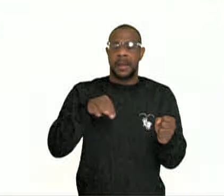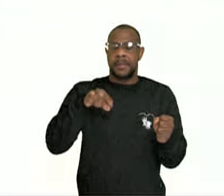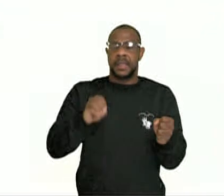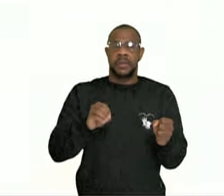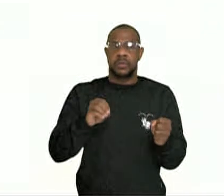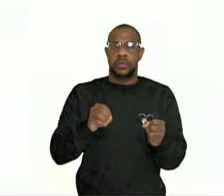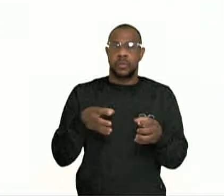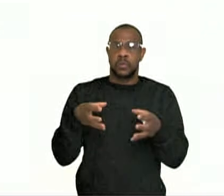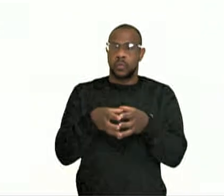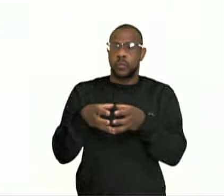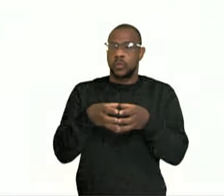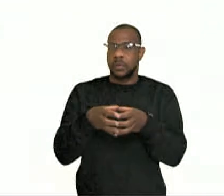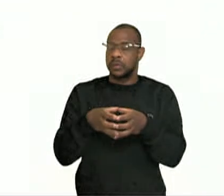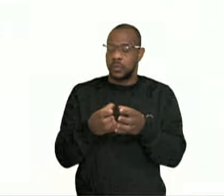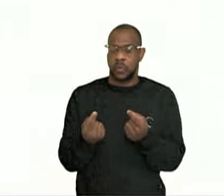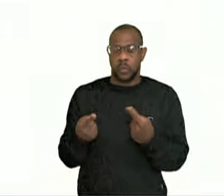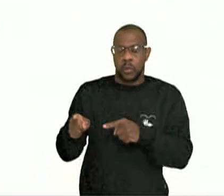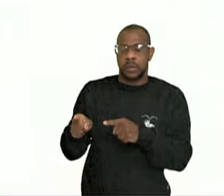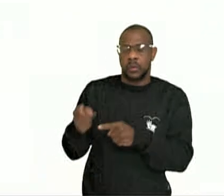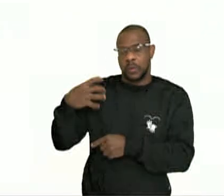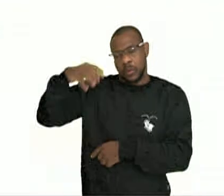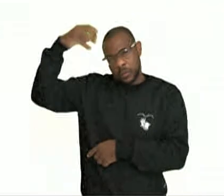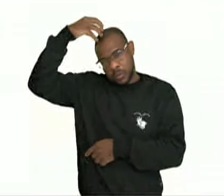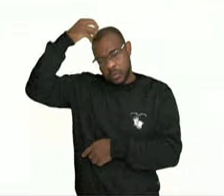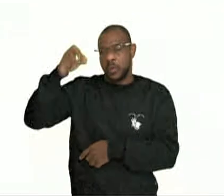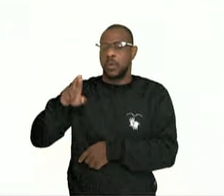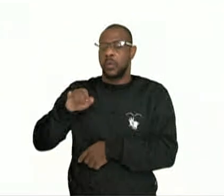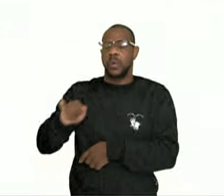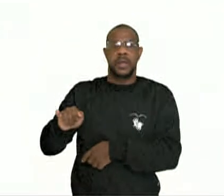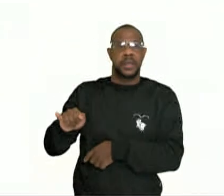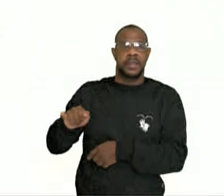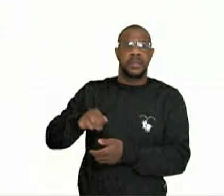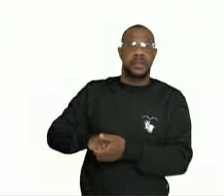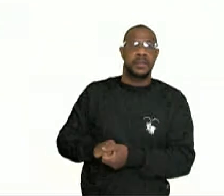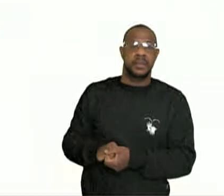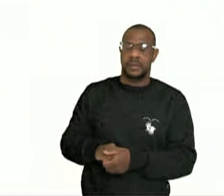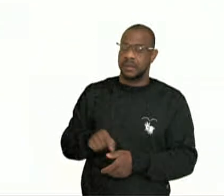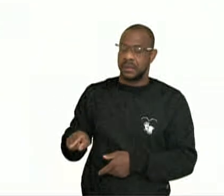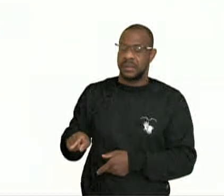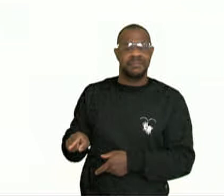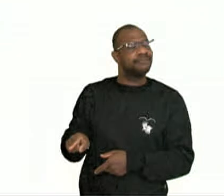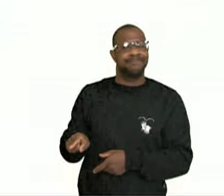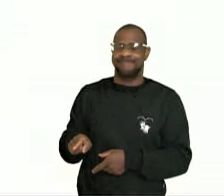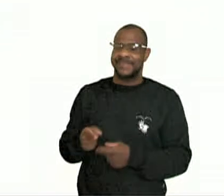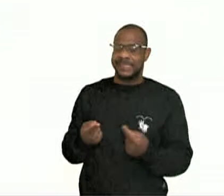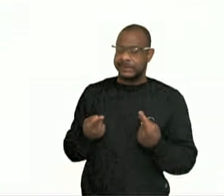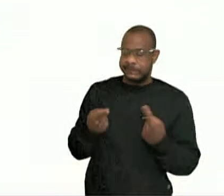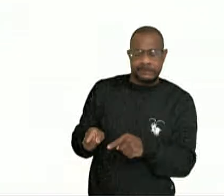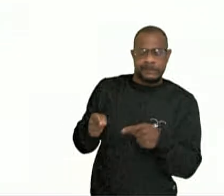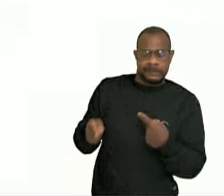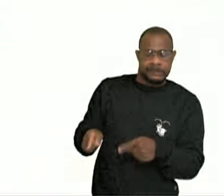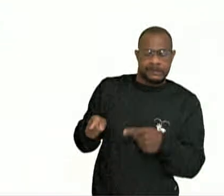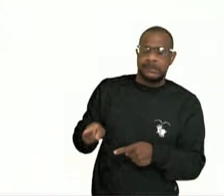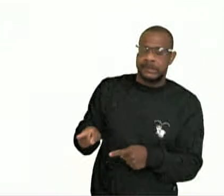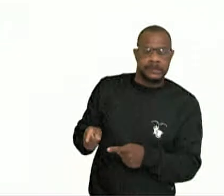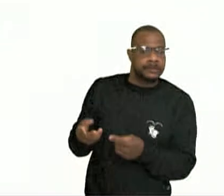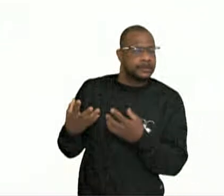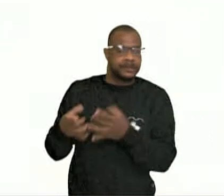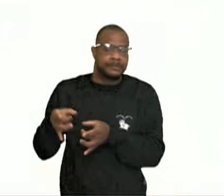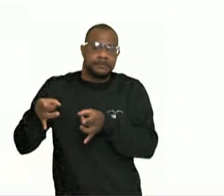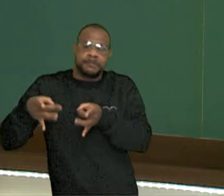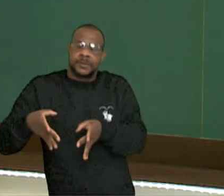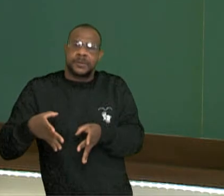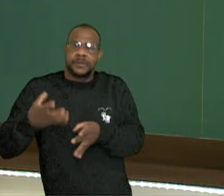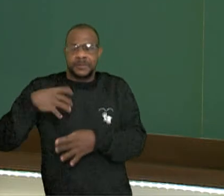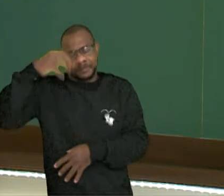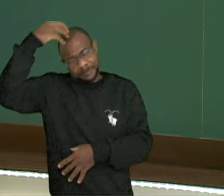né? Porém, esse não resistiu e deixou o trono. Mais uma vez, a tentativa de impor o